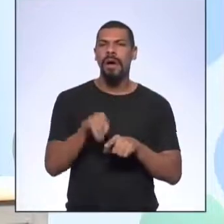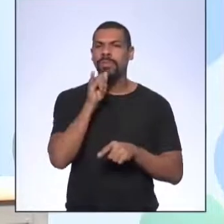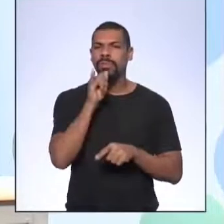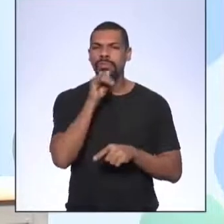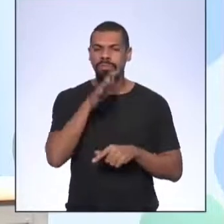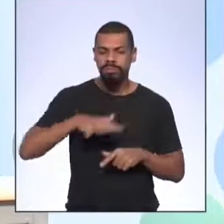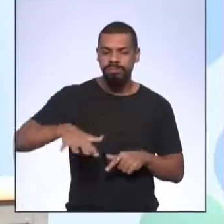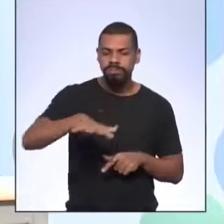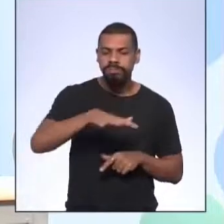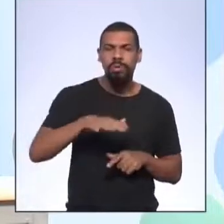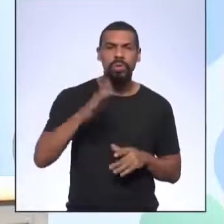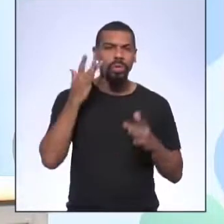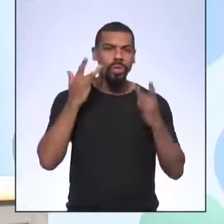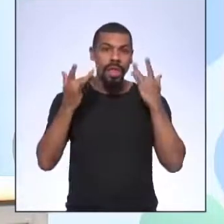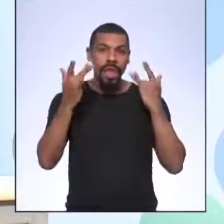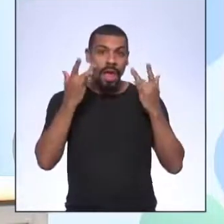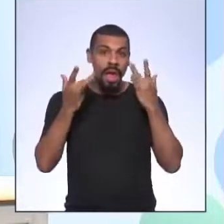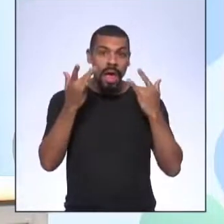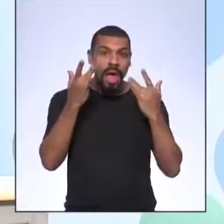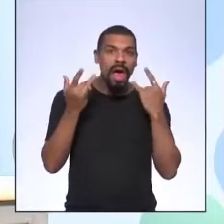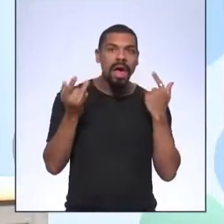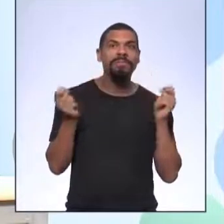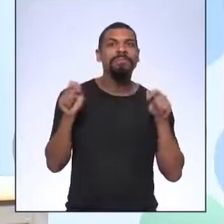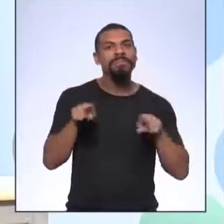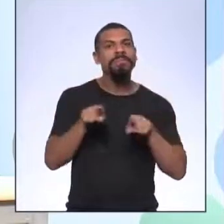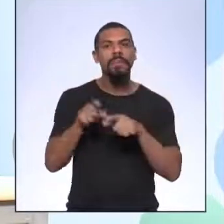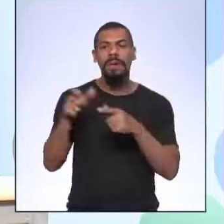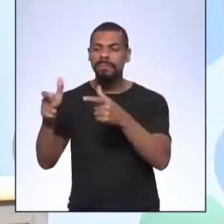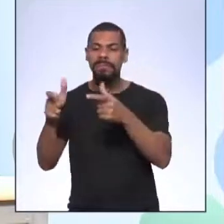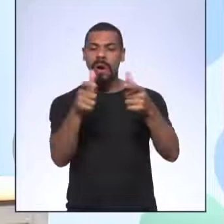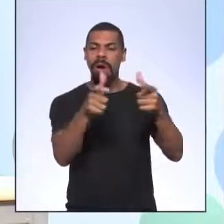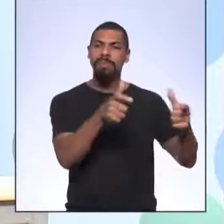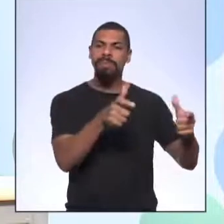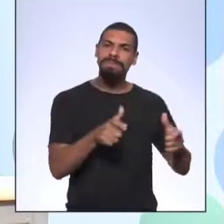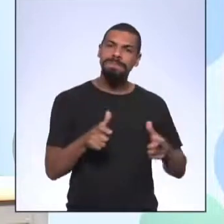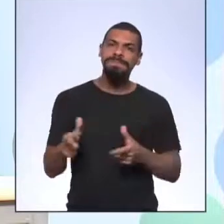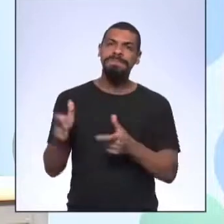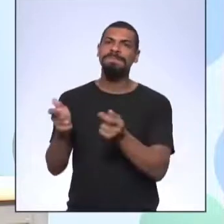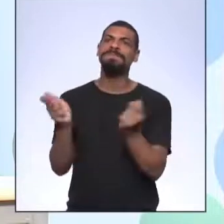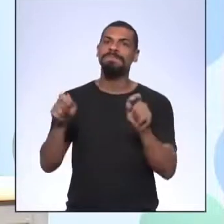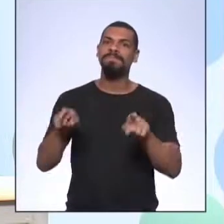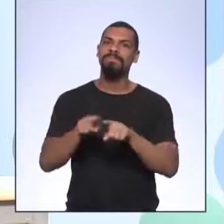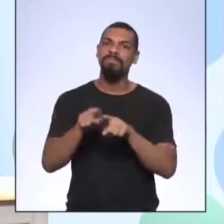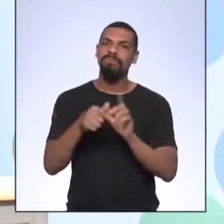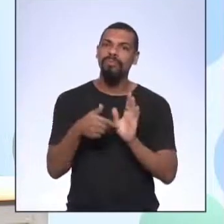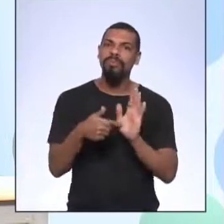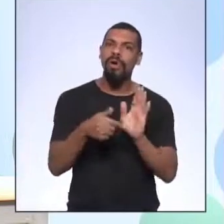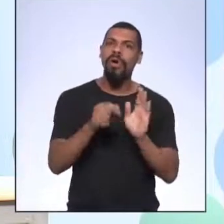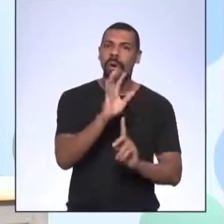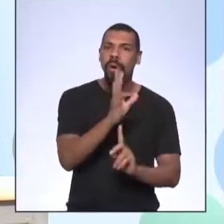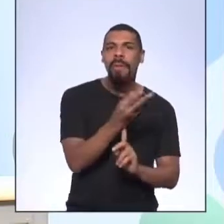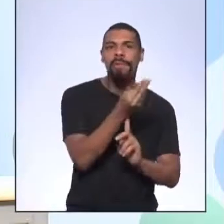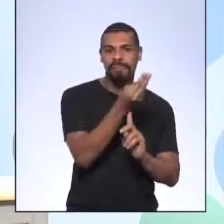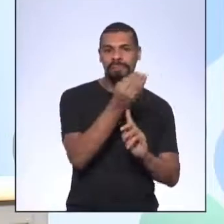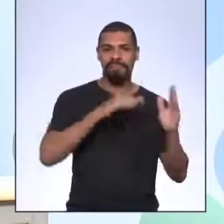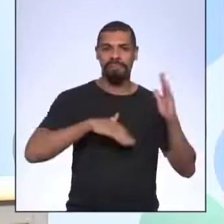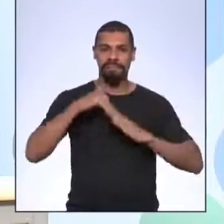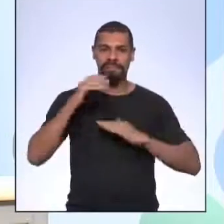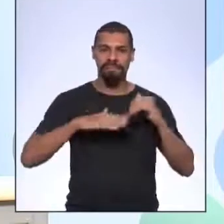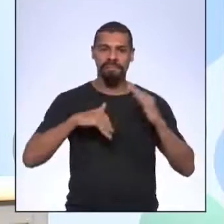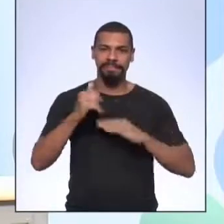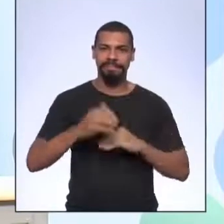no palco do teatro e ganhando então outros espaços outros lugares para estarmos realizando essas práticas